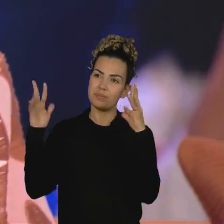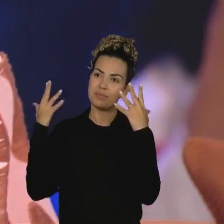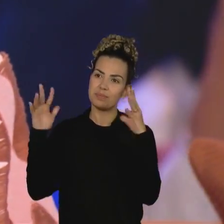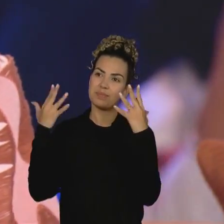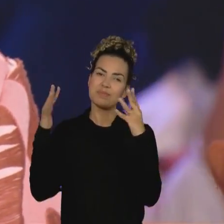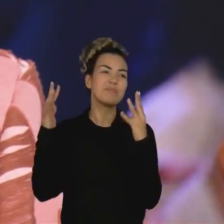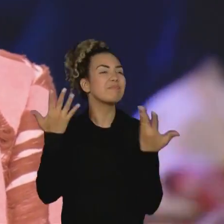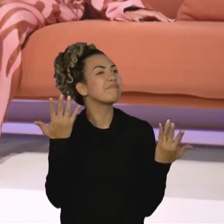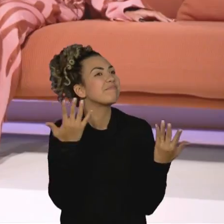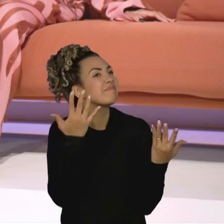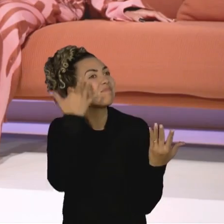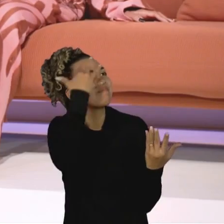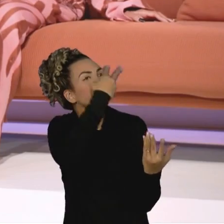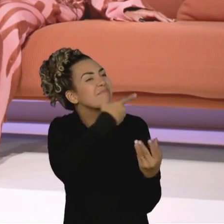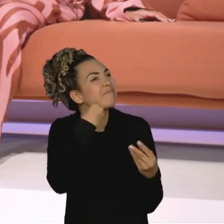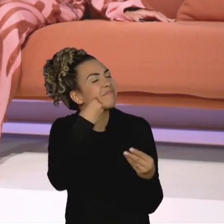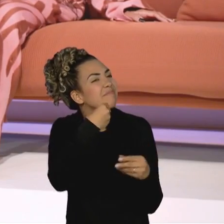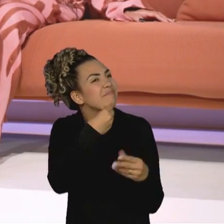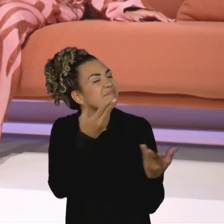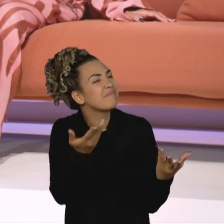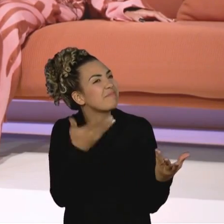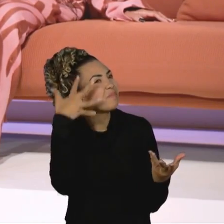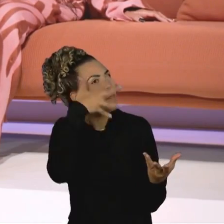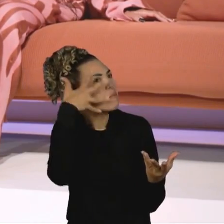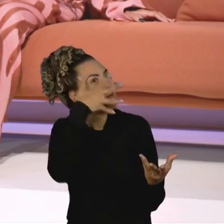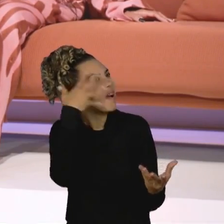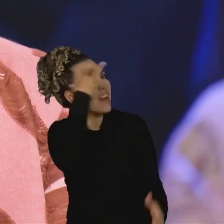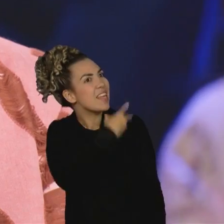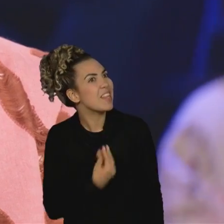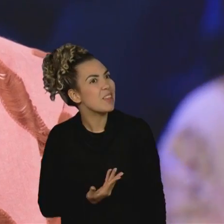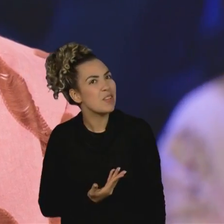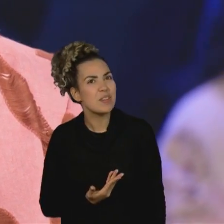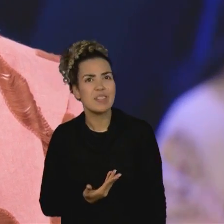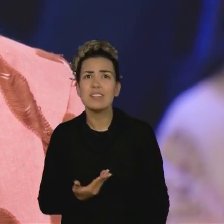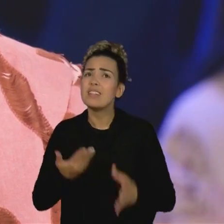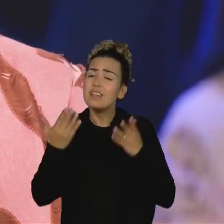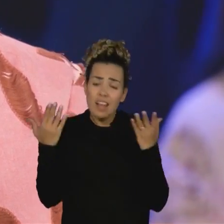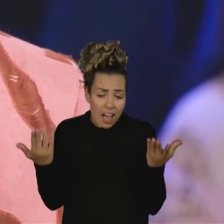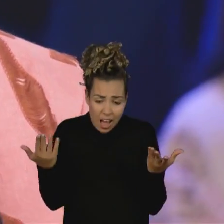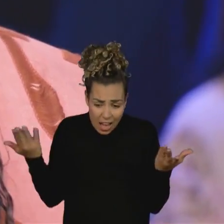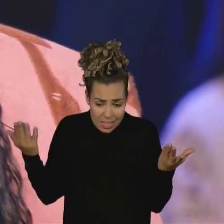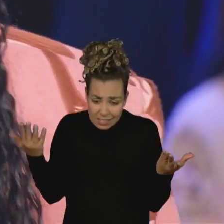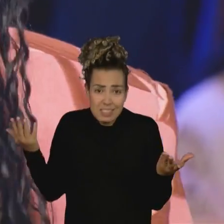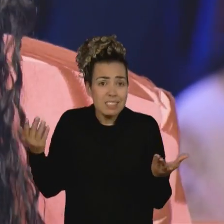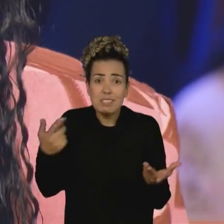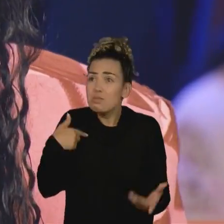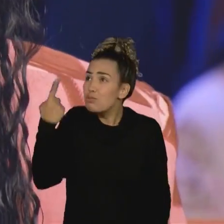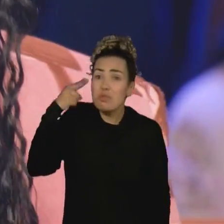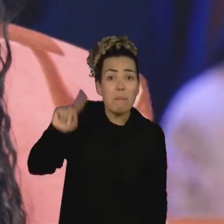Que delícia de mensagem, Poca, que legal. Eu não estava esperando.